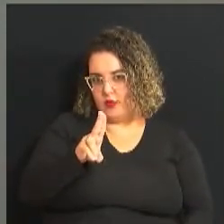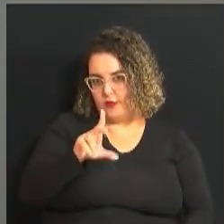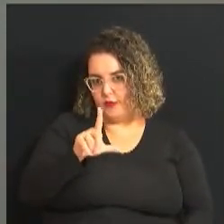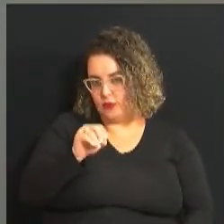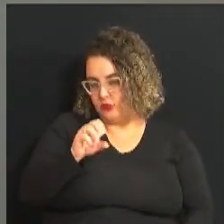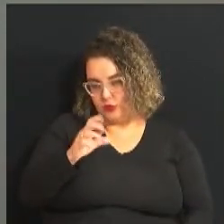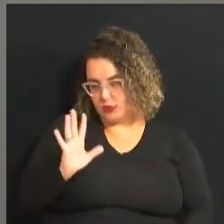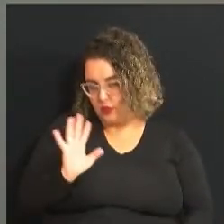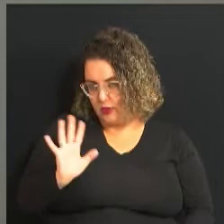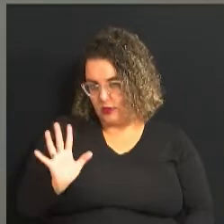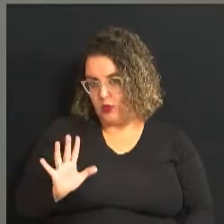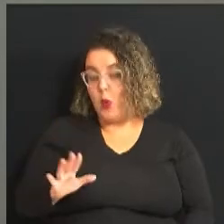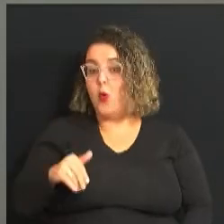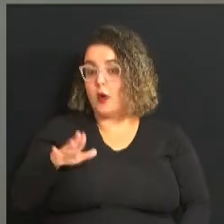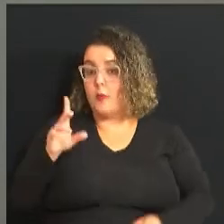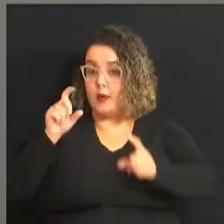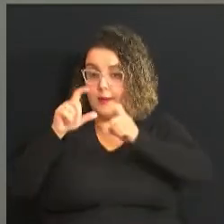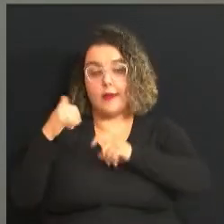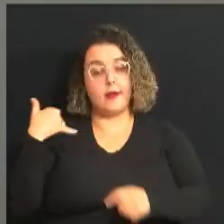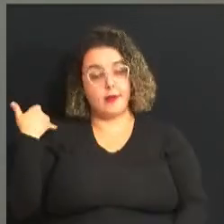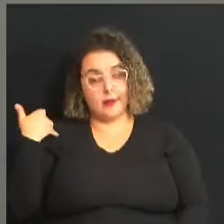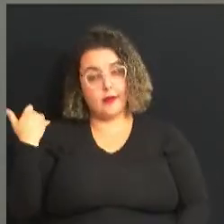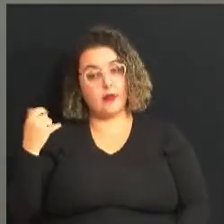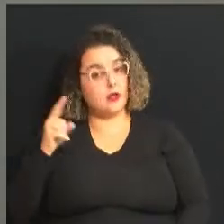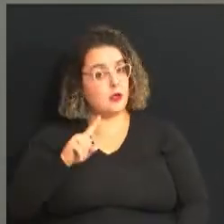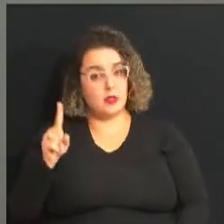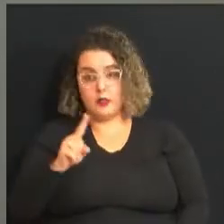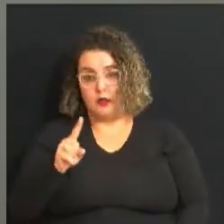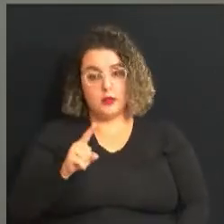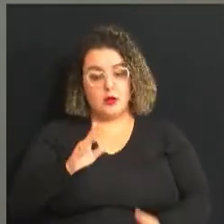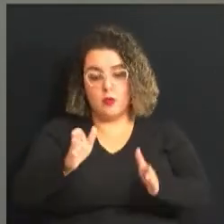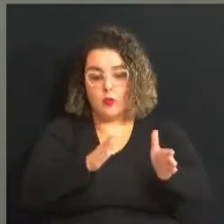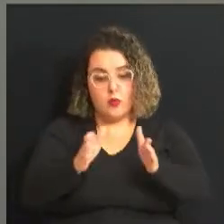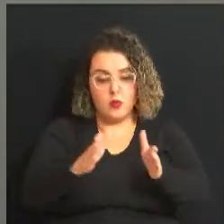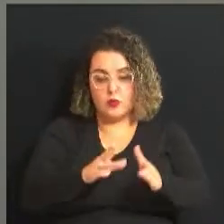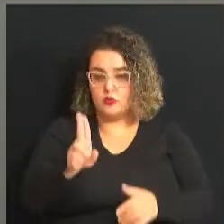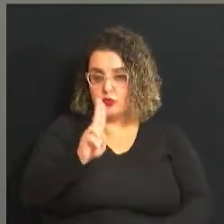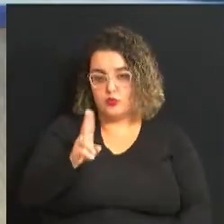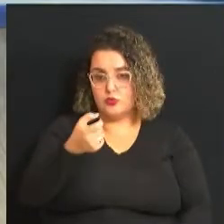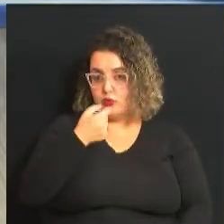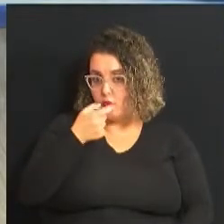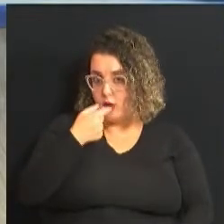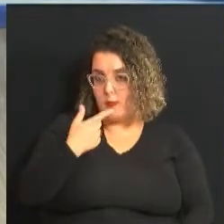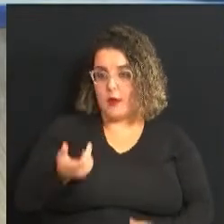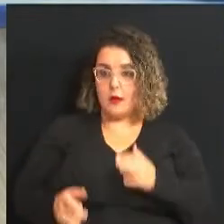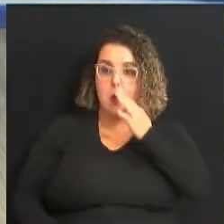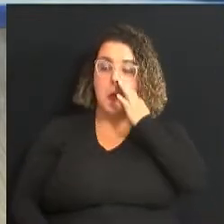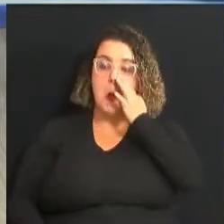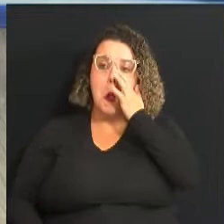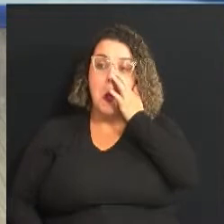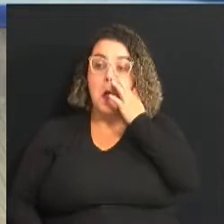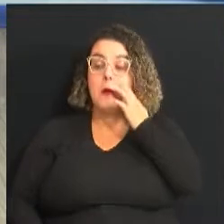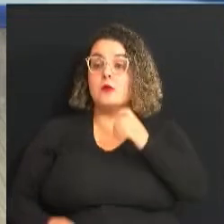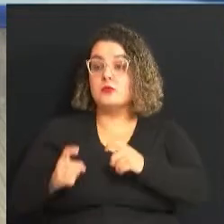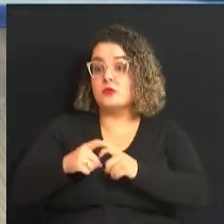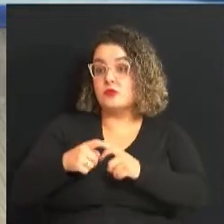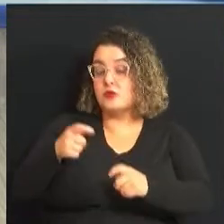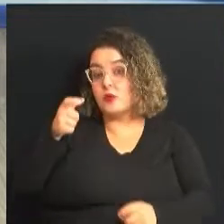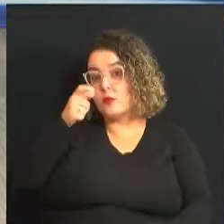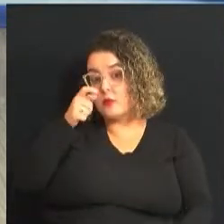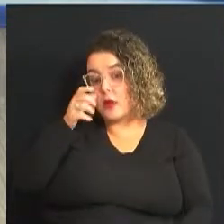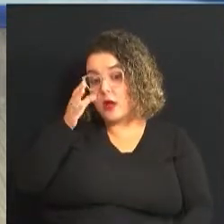que dificulta mais é a idade e não o tempo de uso do Doutor, uma anticoncepcional. curiosidade. Existem aí vários tipos,